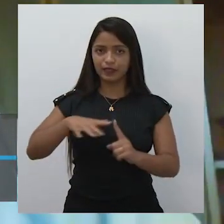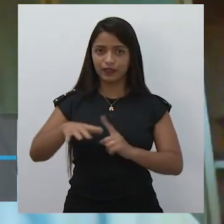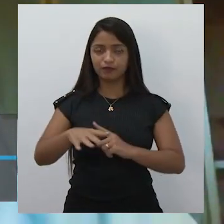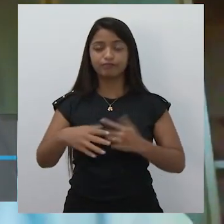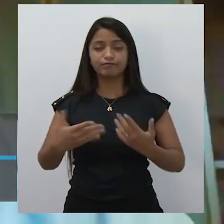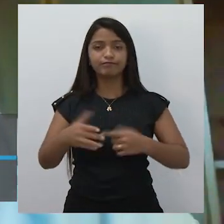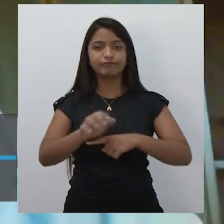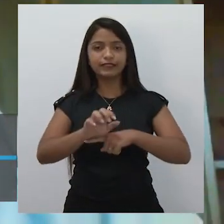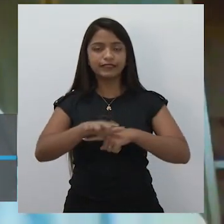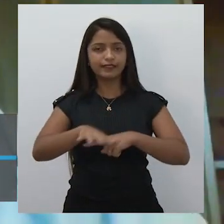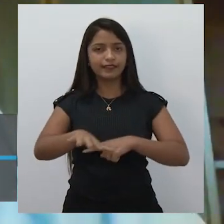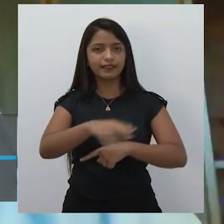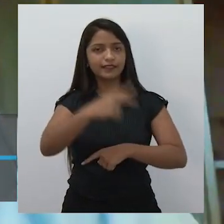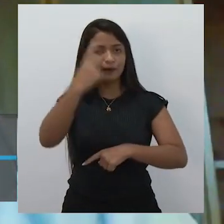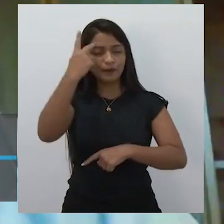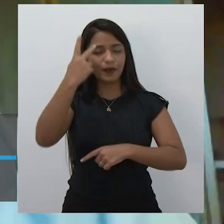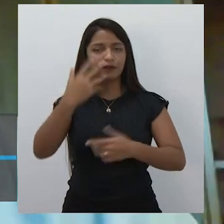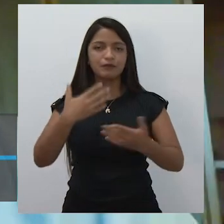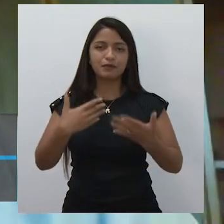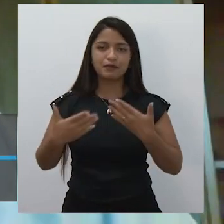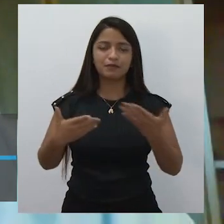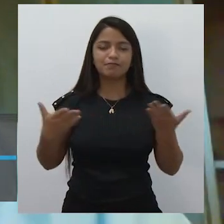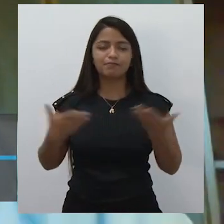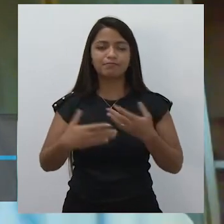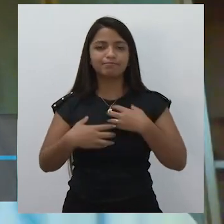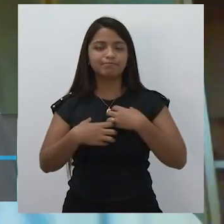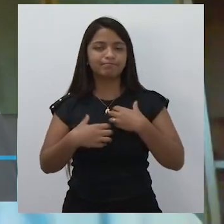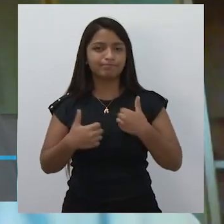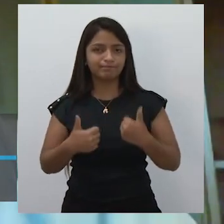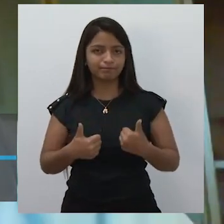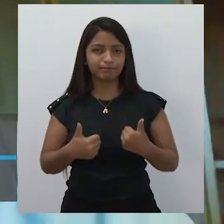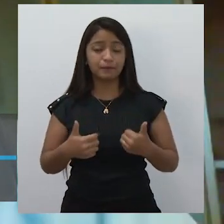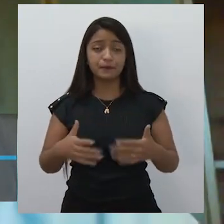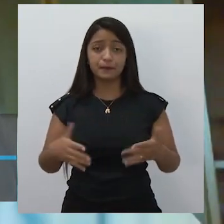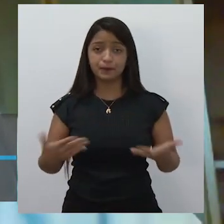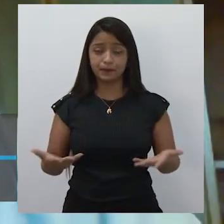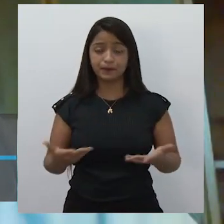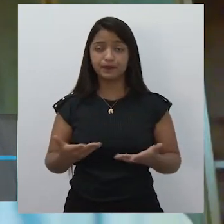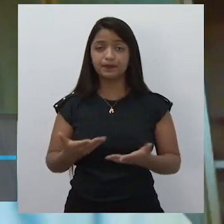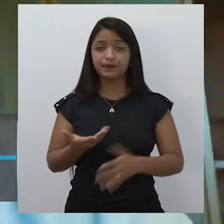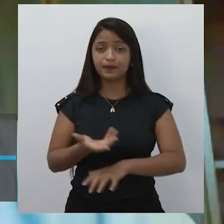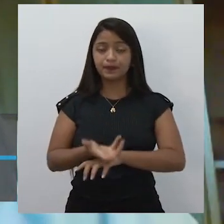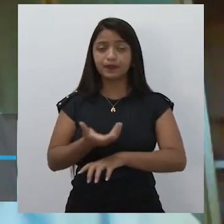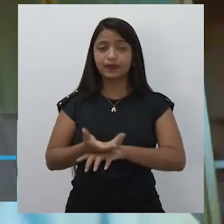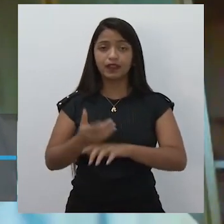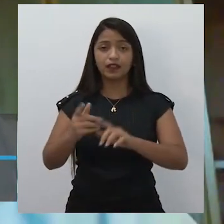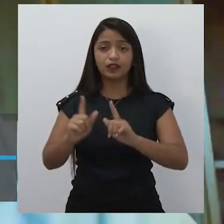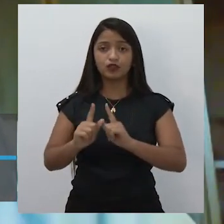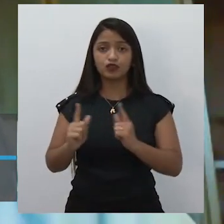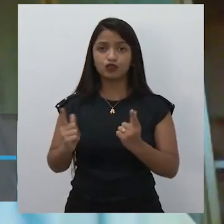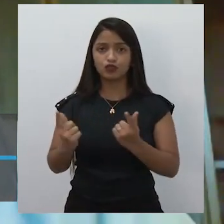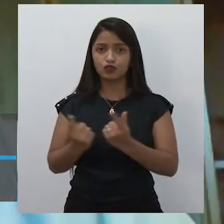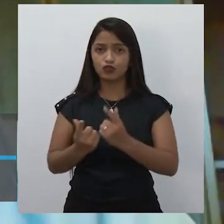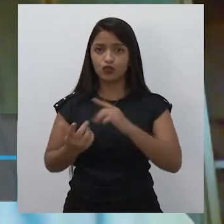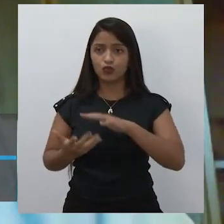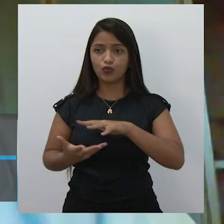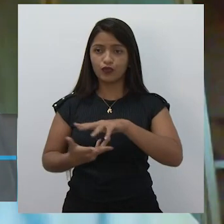rede e a geografia, né, no contexto aí do ensino médio, no currículo